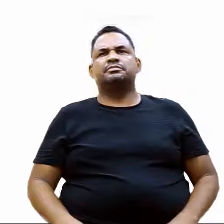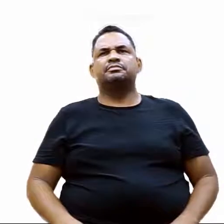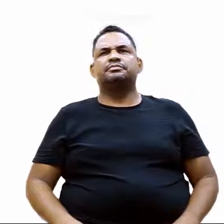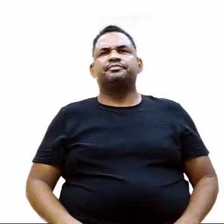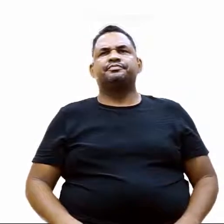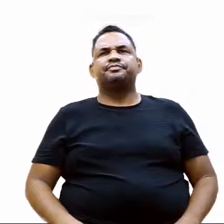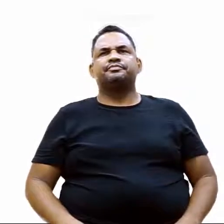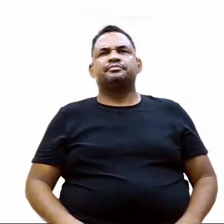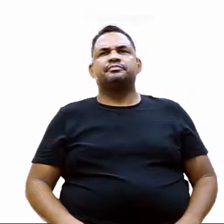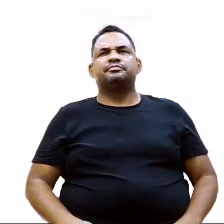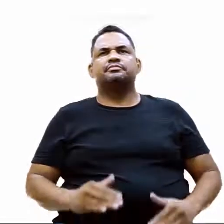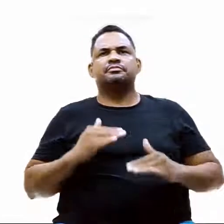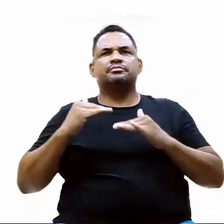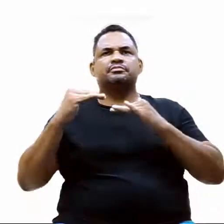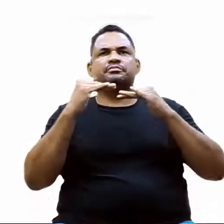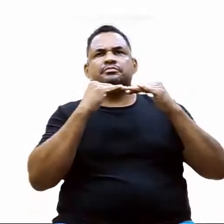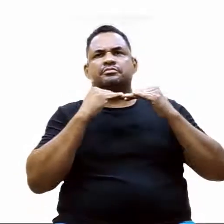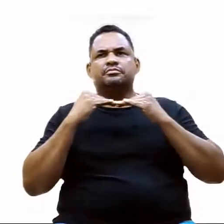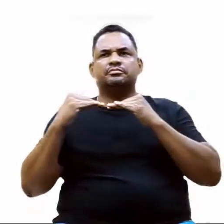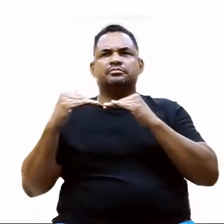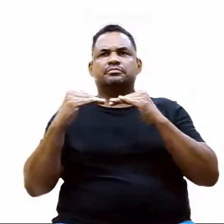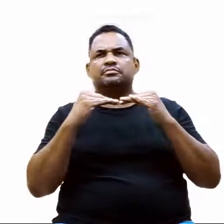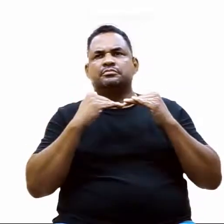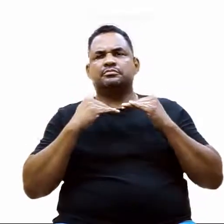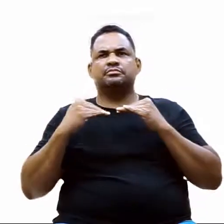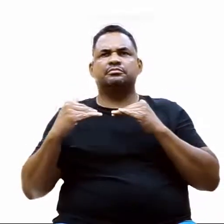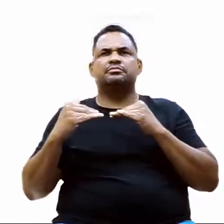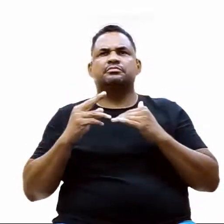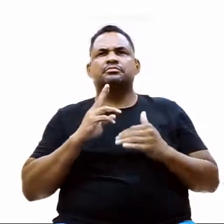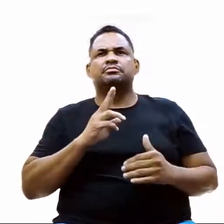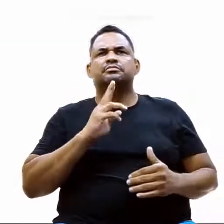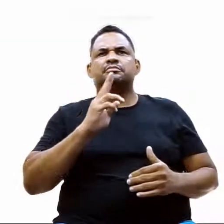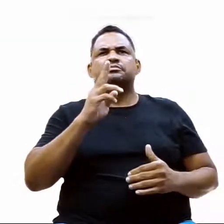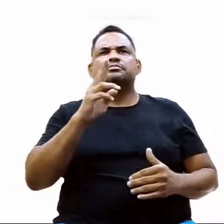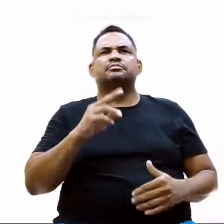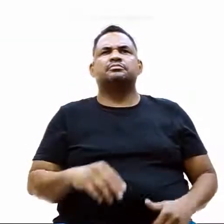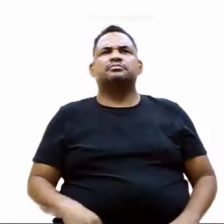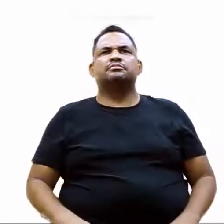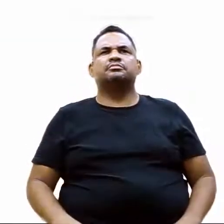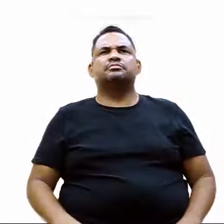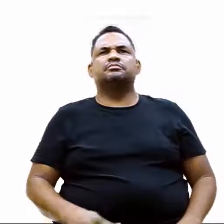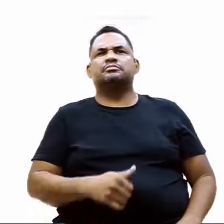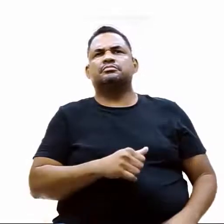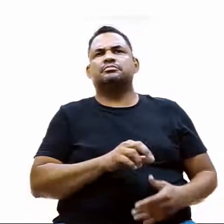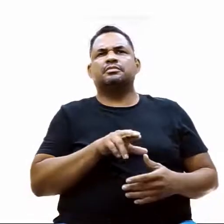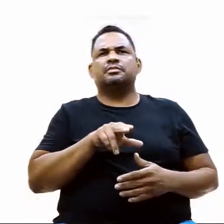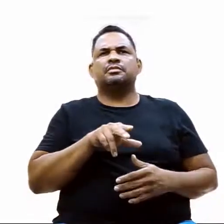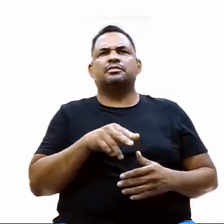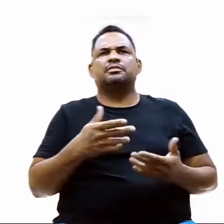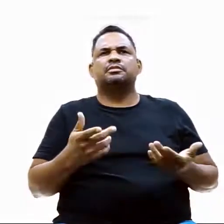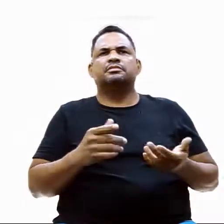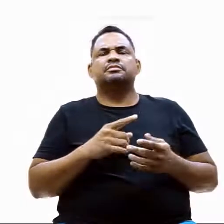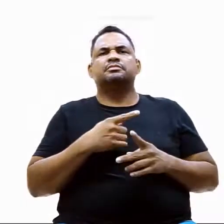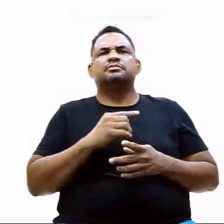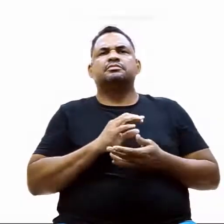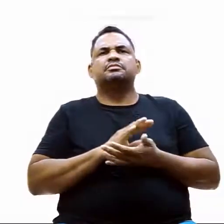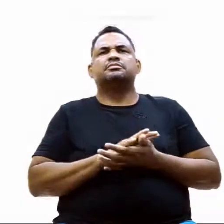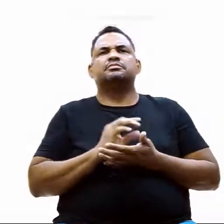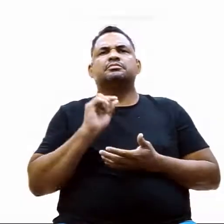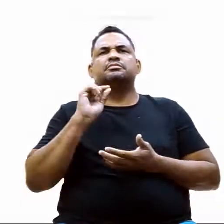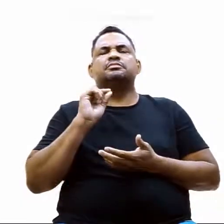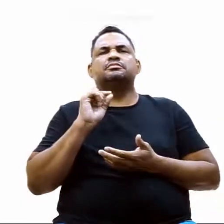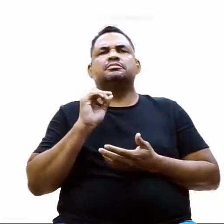as proporções sempre são as mesmas, o que